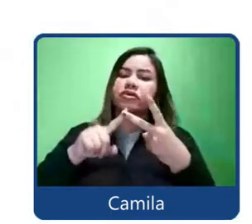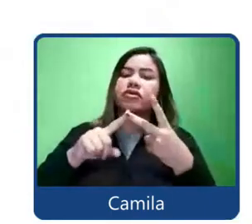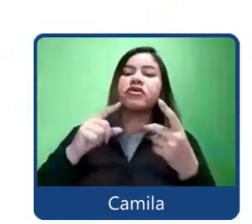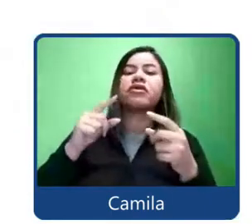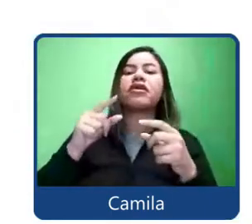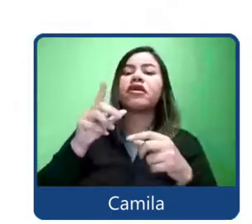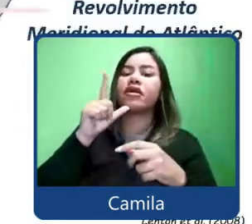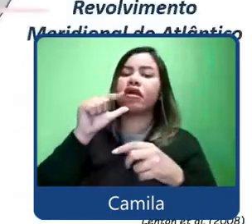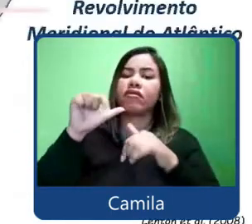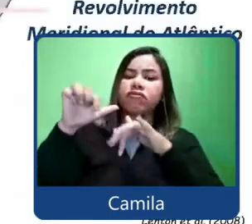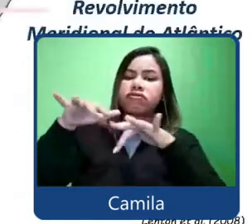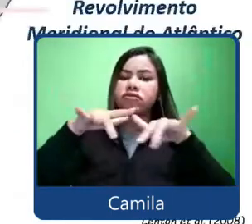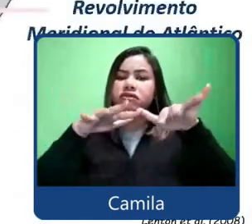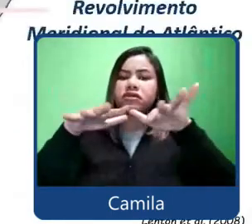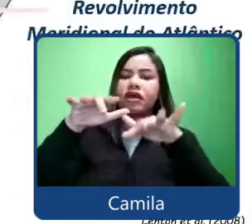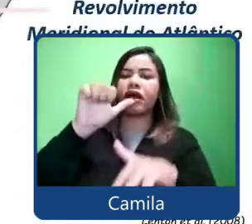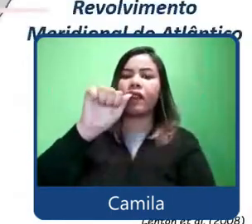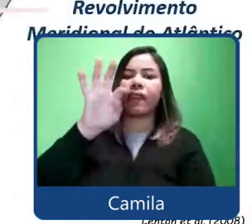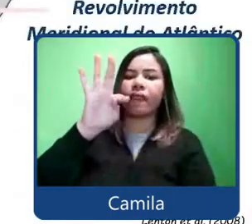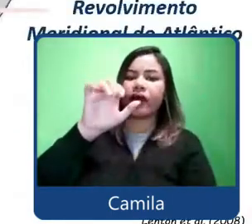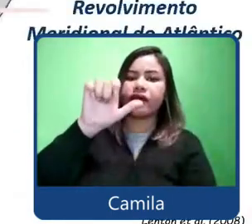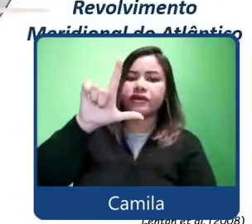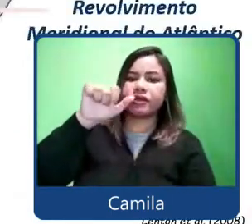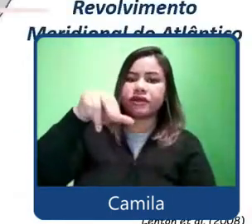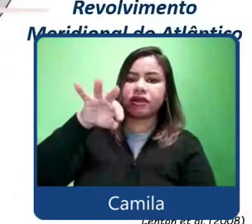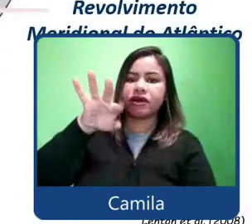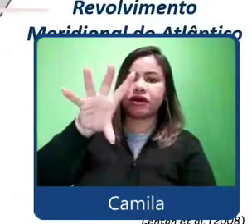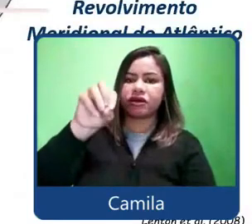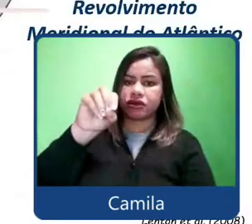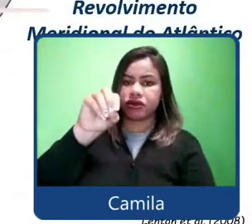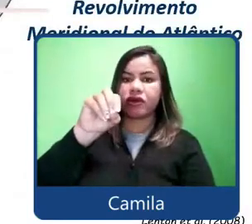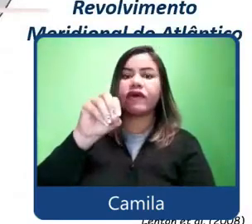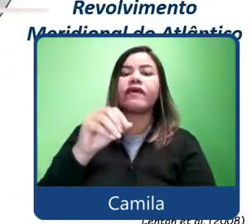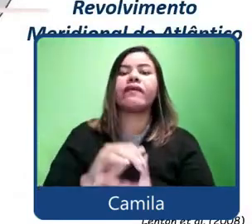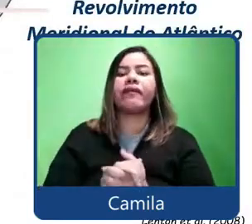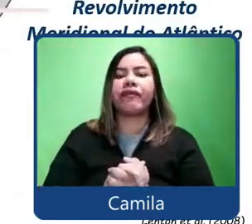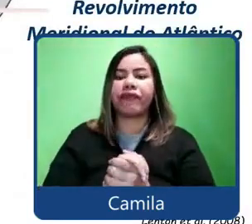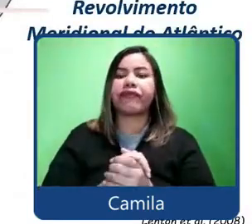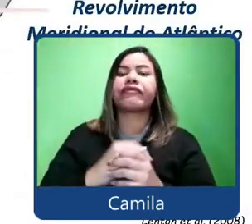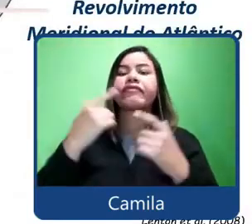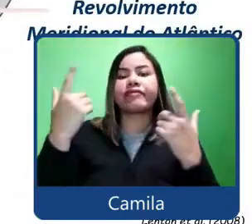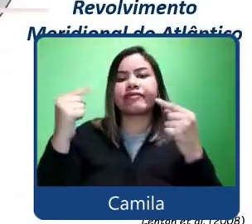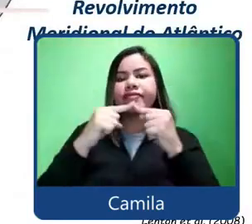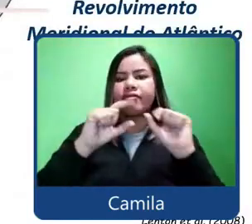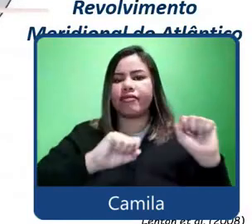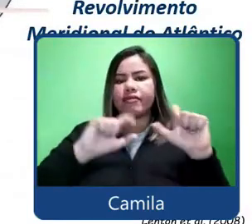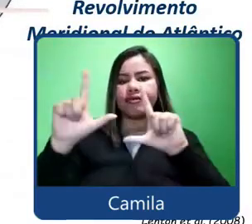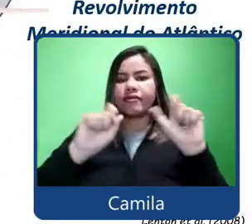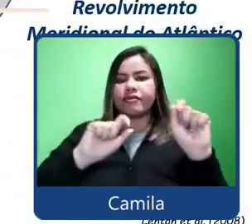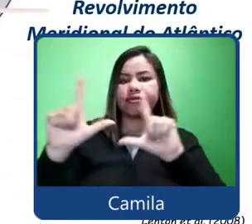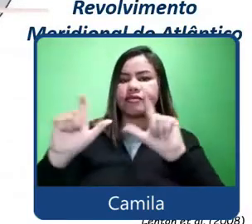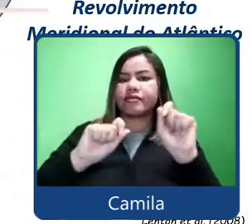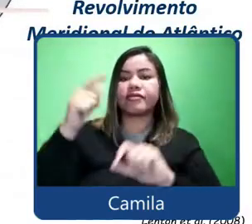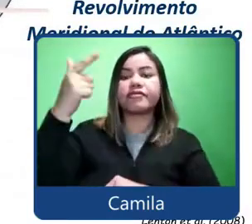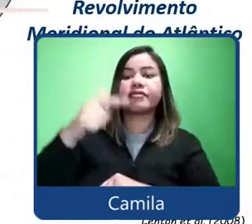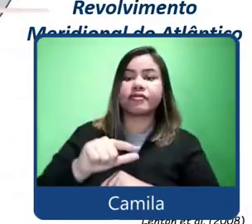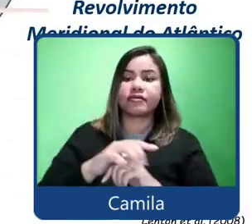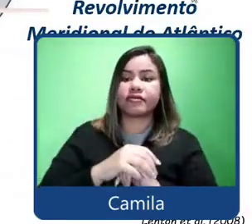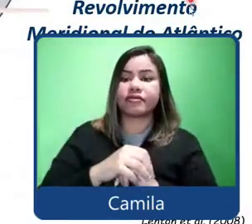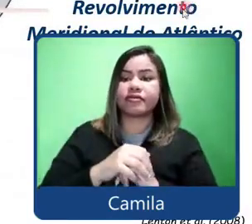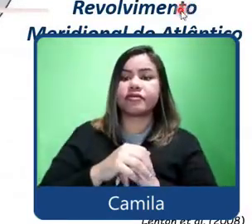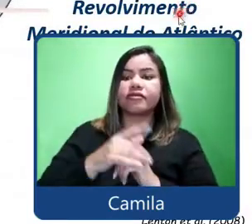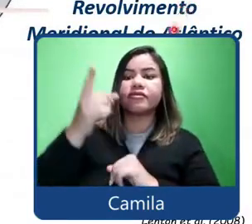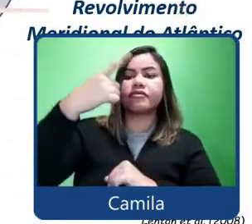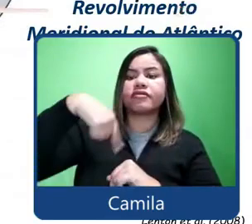deste tema que eu vou tratar nos próximos slides. Nós estamos sujeitos ao colapso